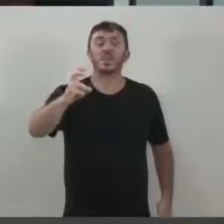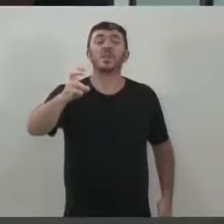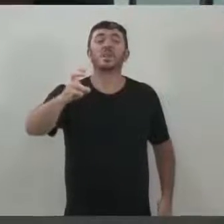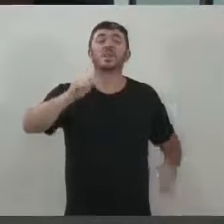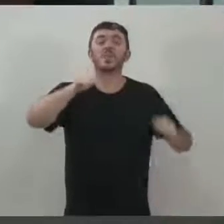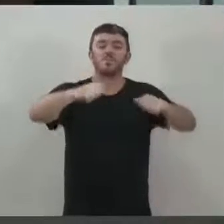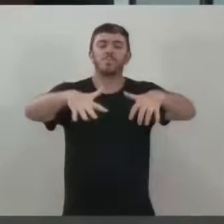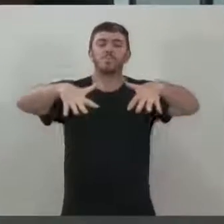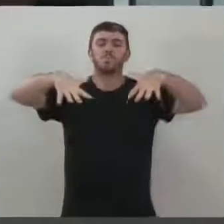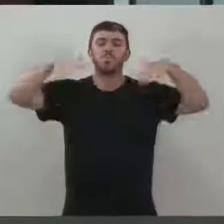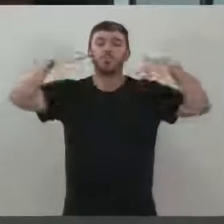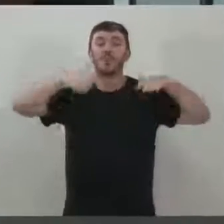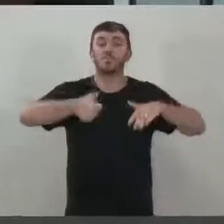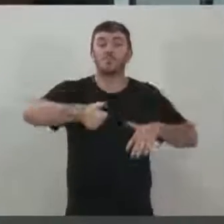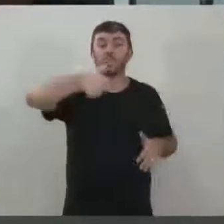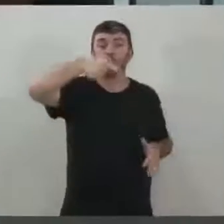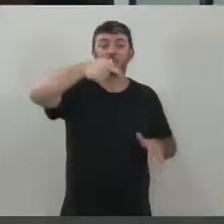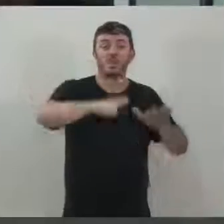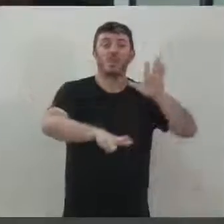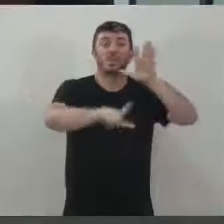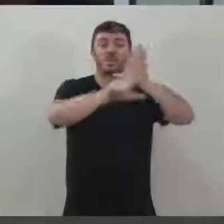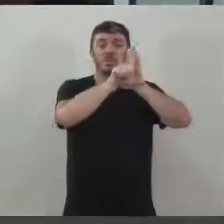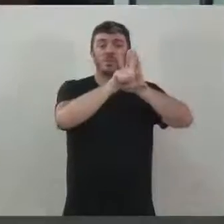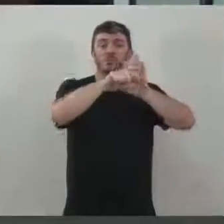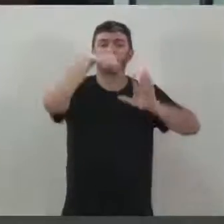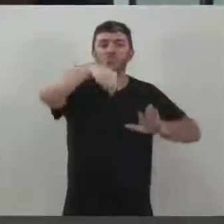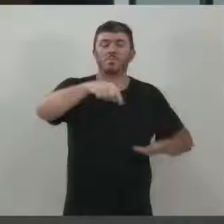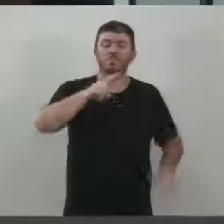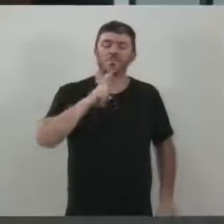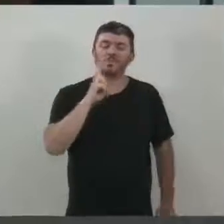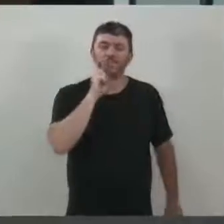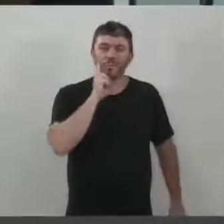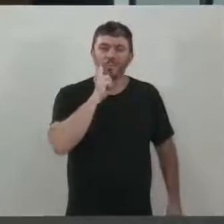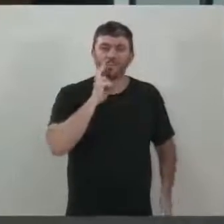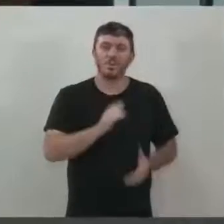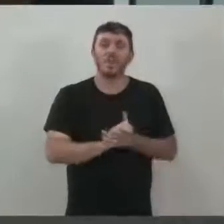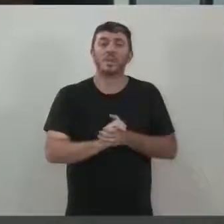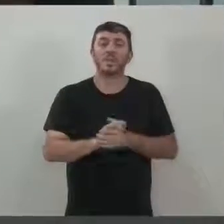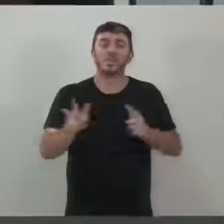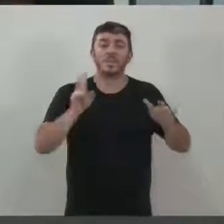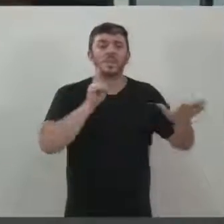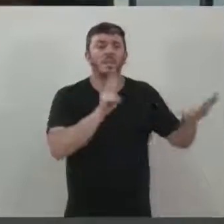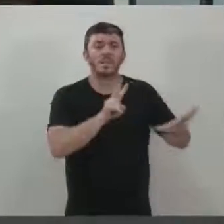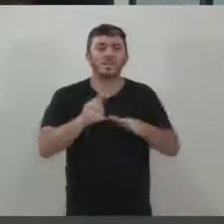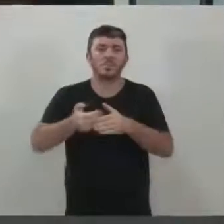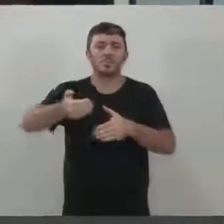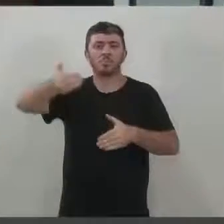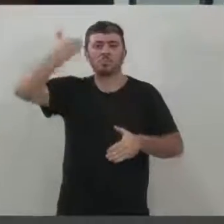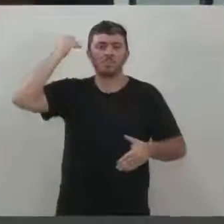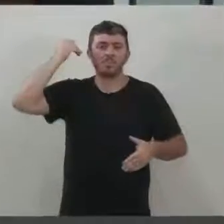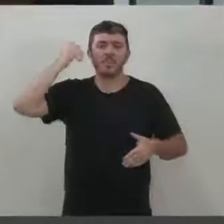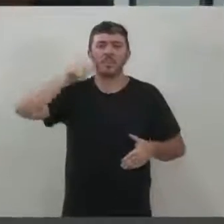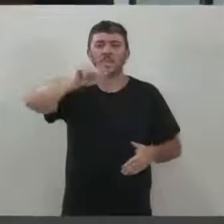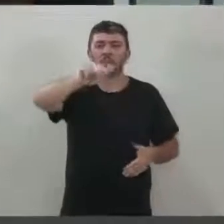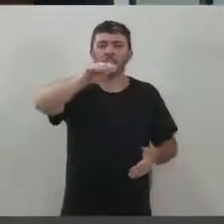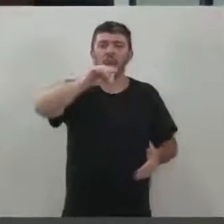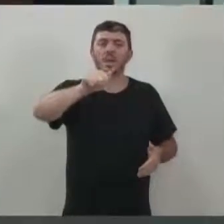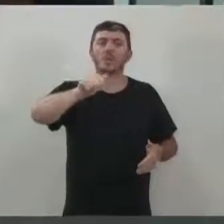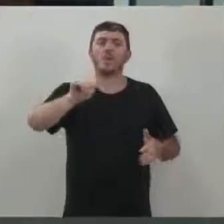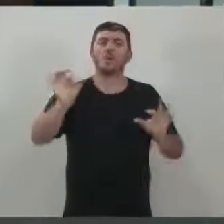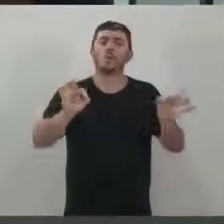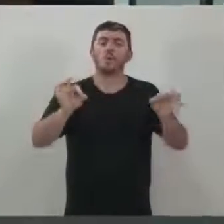da 17ª legislatura de Vinhedo. Não havendo nenhuma manifestação dos vereadores e vereadoras quanto à ata da